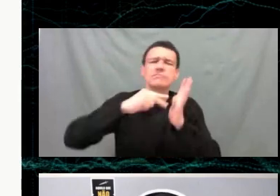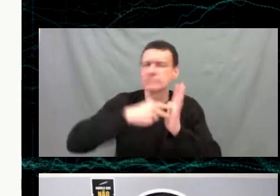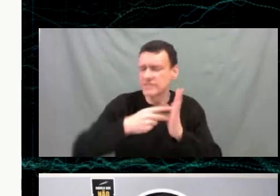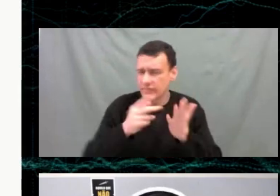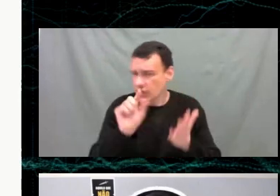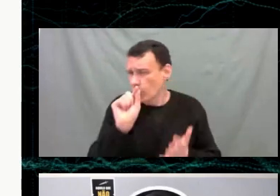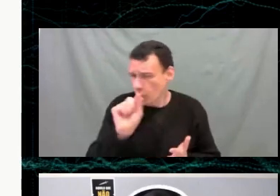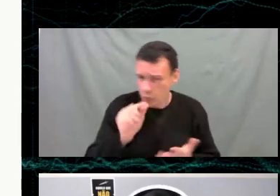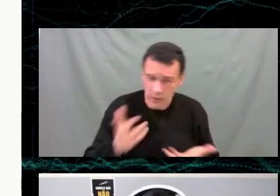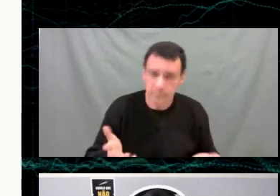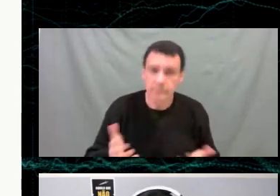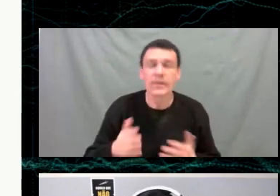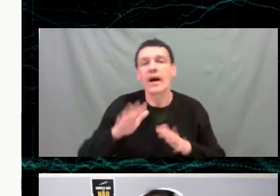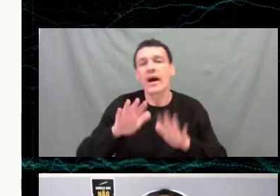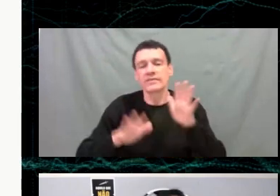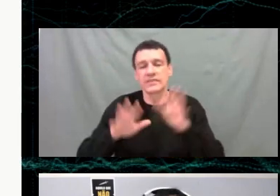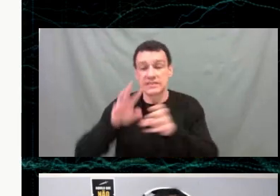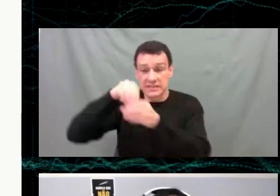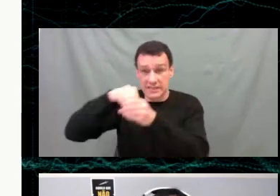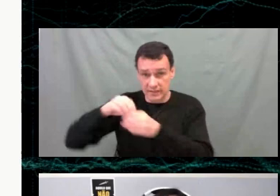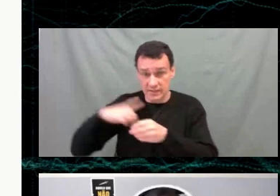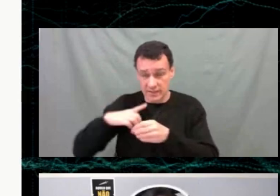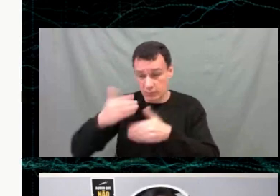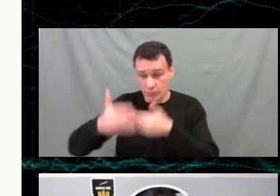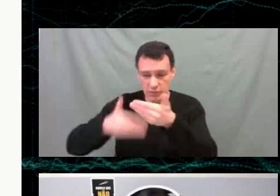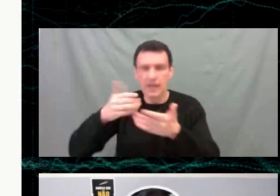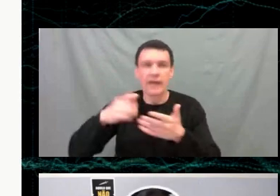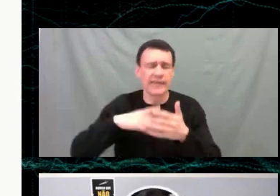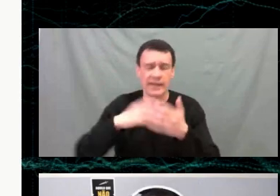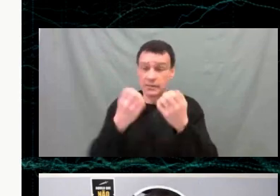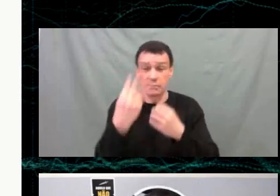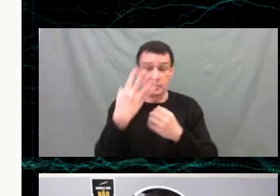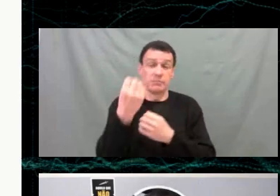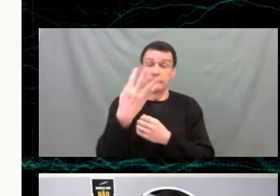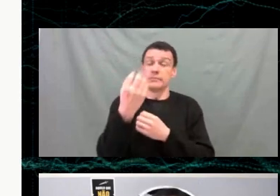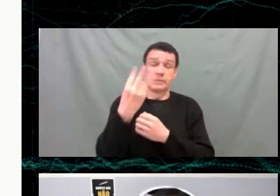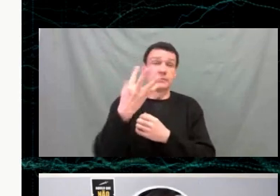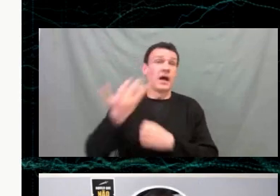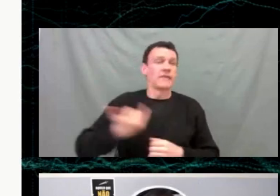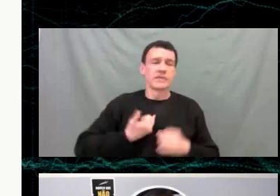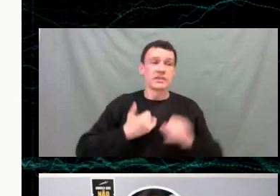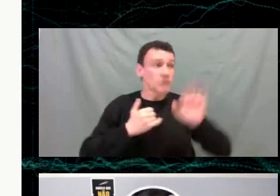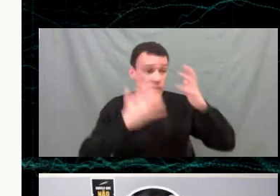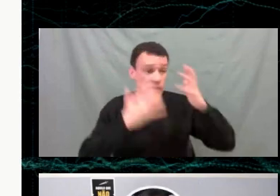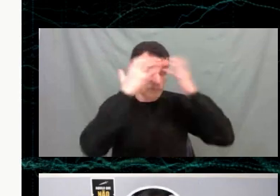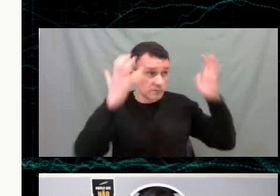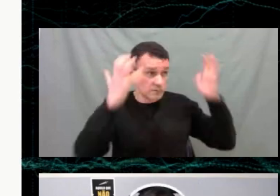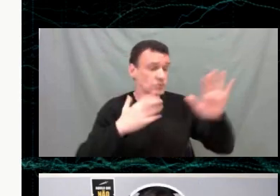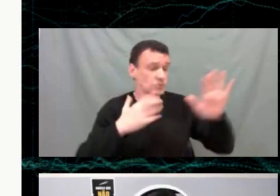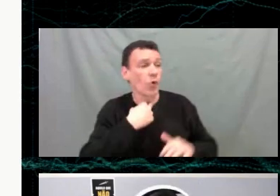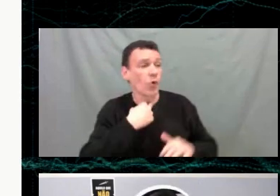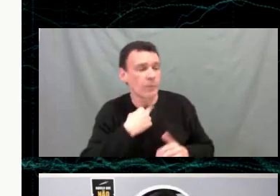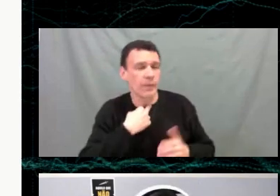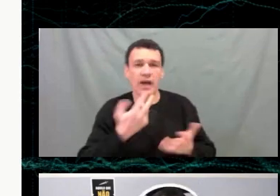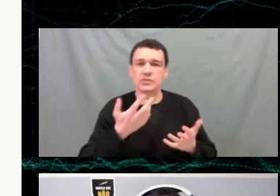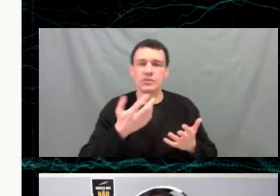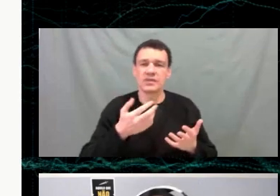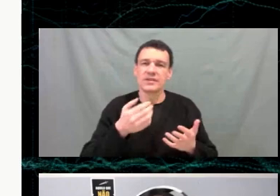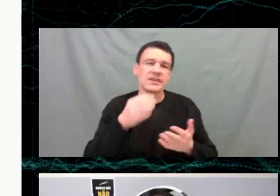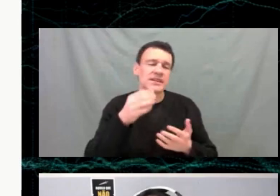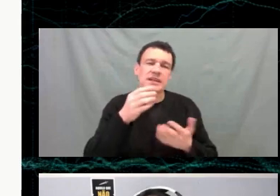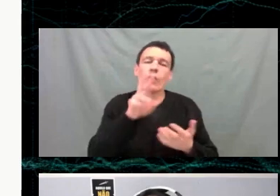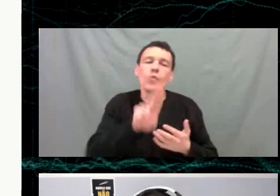ou mais processos internos estiverem alarmando, dizendo que assim, eu tô sobrecarregado, eu tô topando, eu tô acima de 75% de